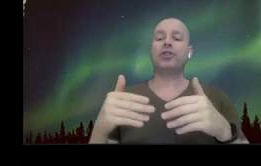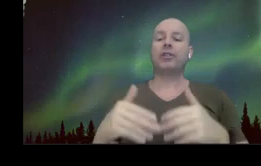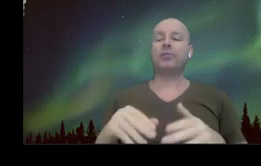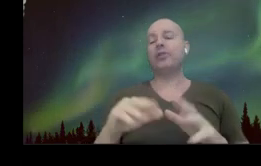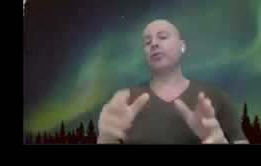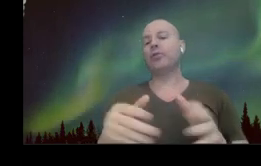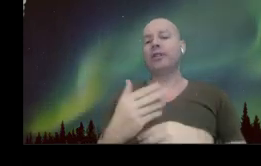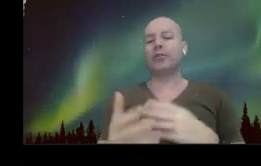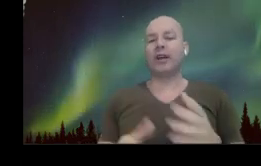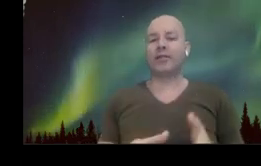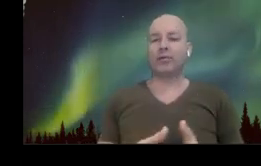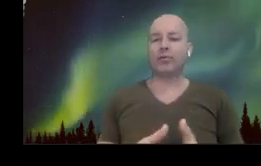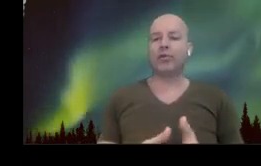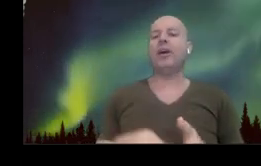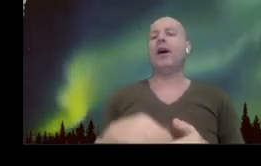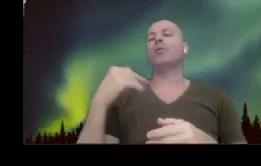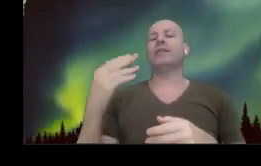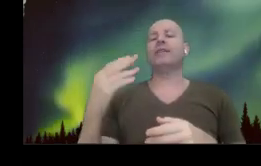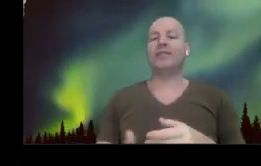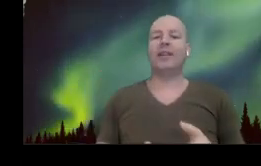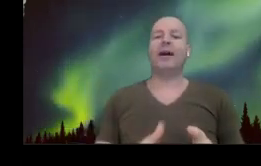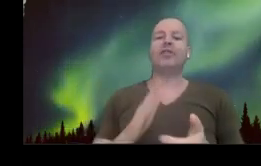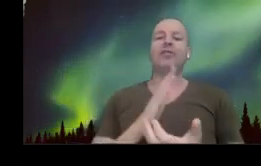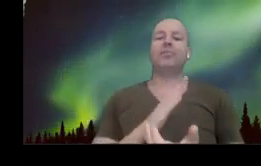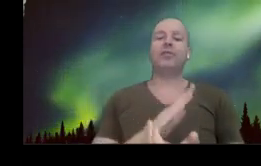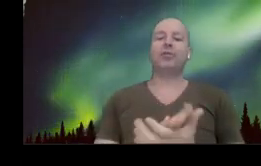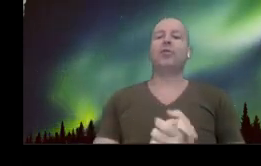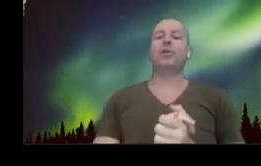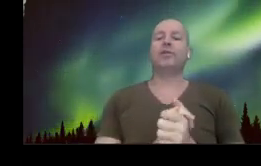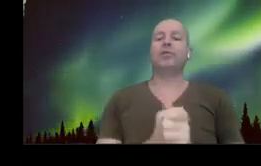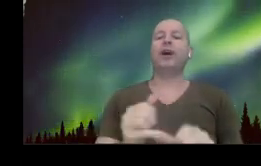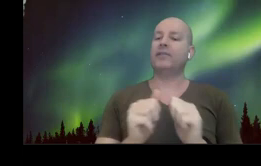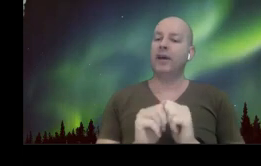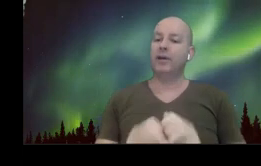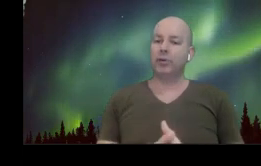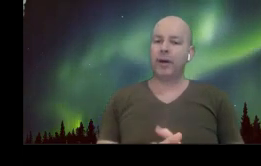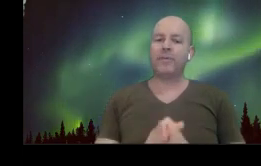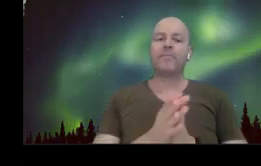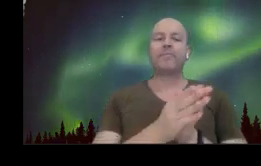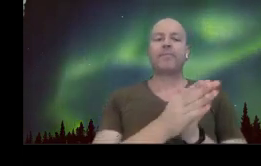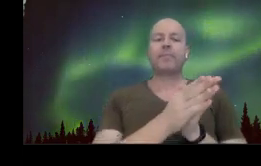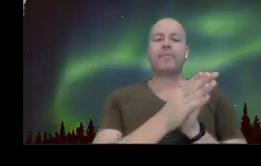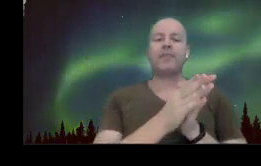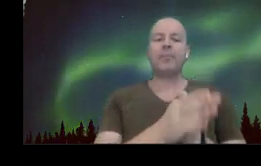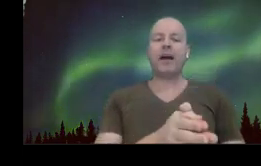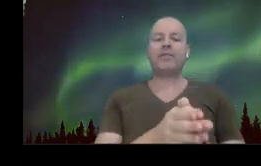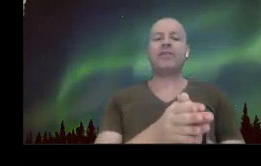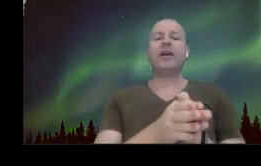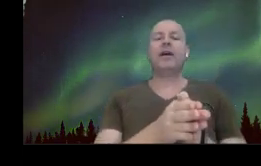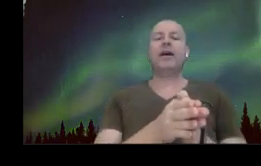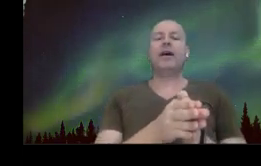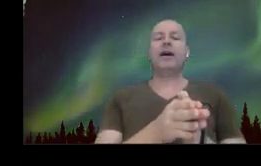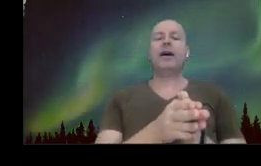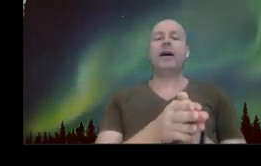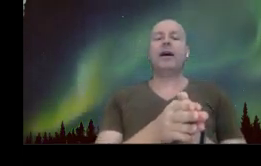nós protegêssemos, eu não estou entrando na questão social, da necessidade dessas pessoas e tudo mais, tudo bem.